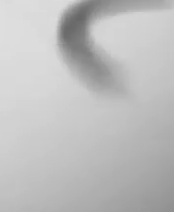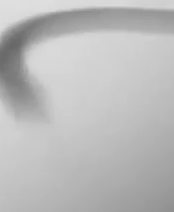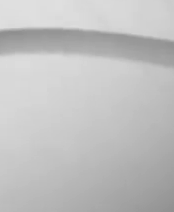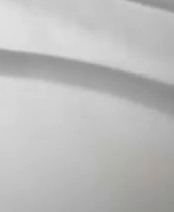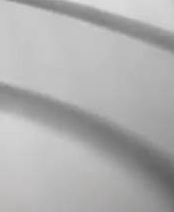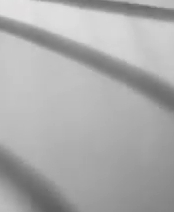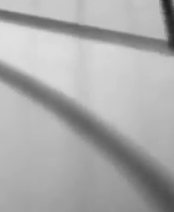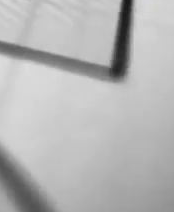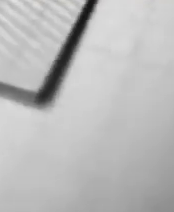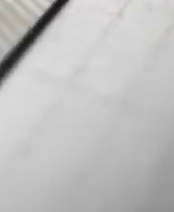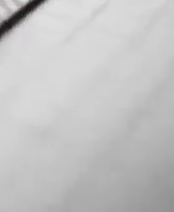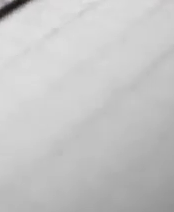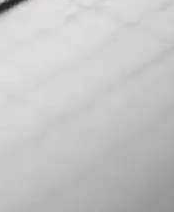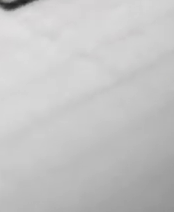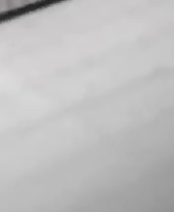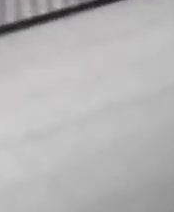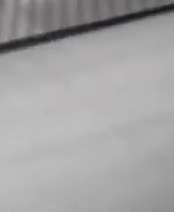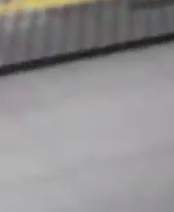E aí